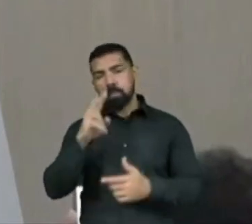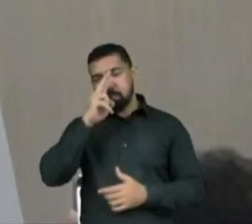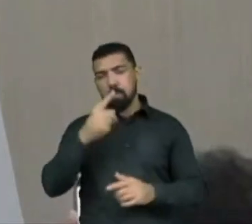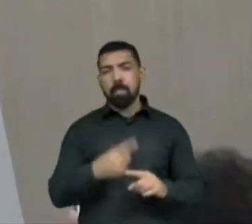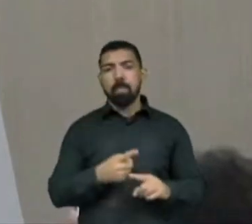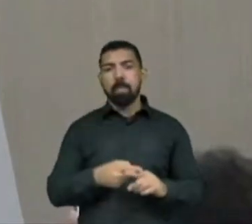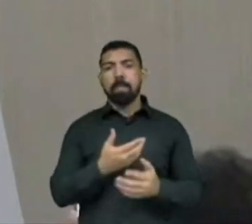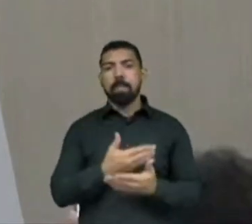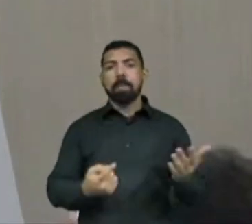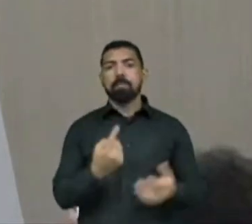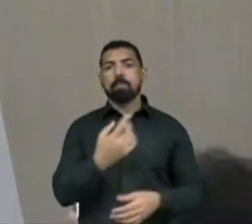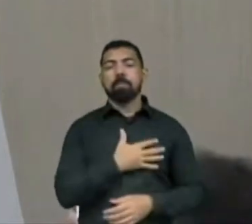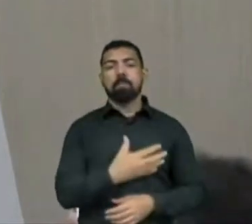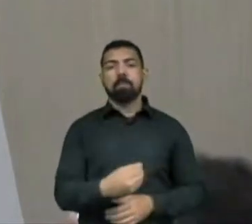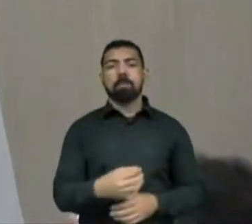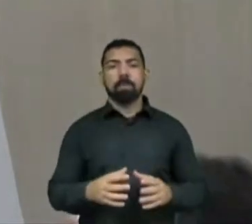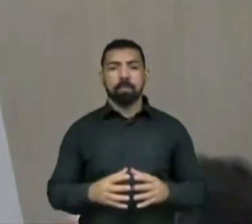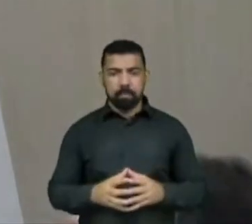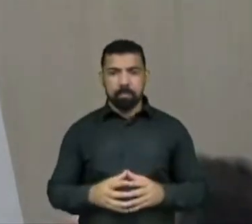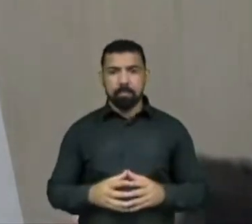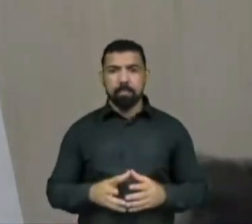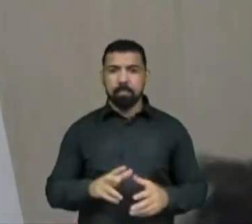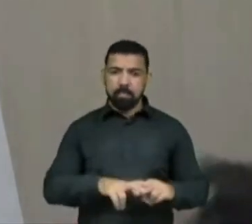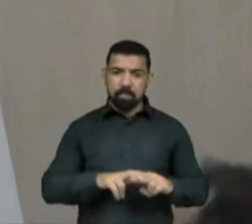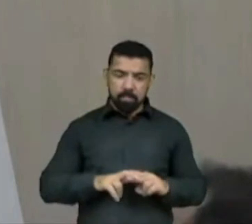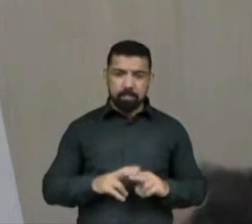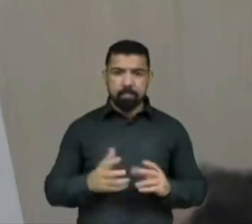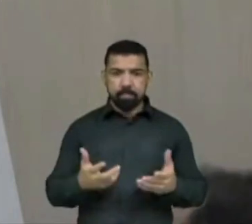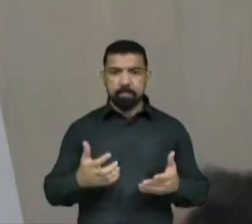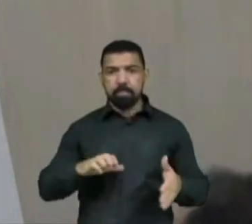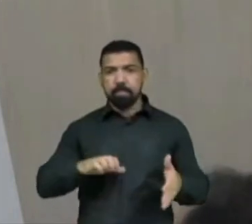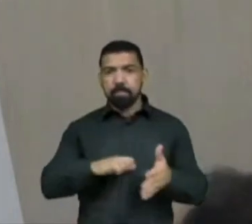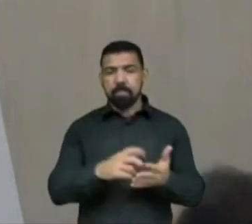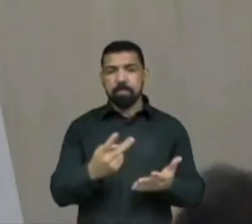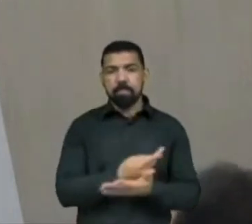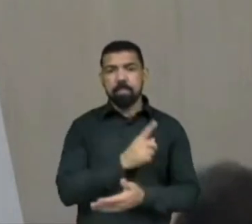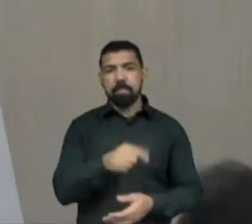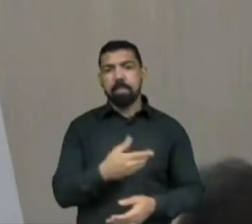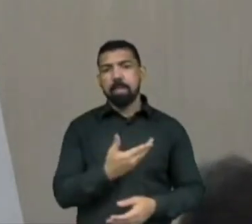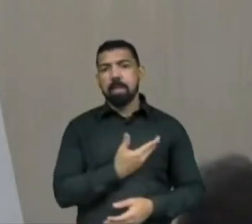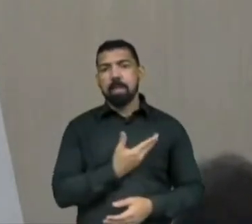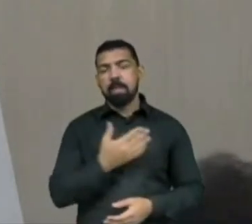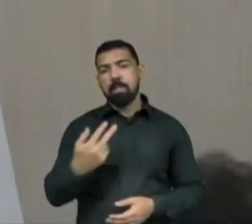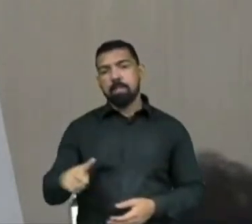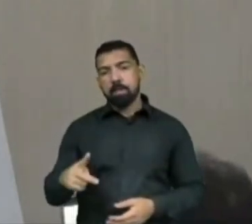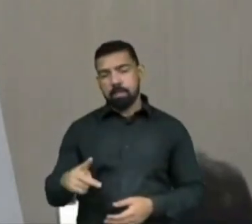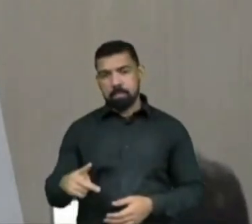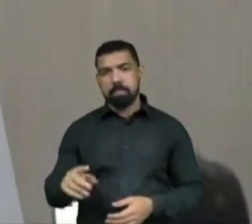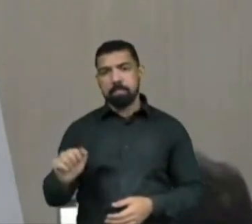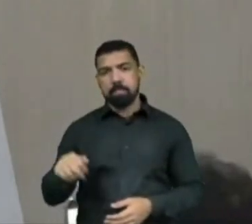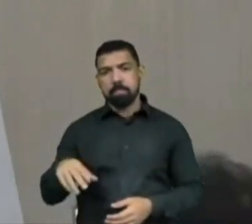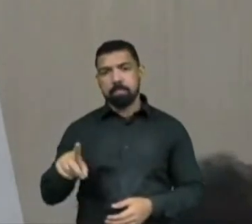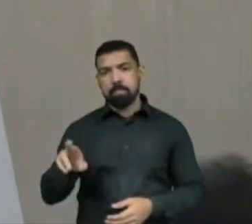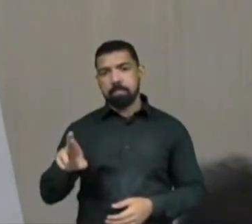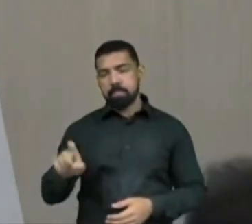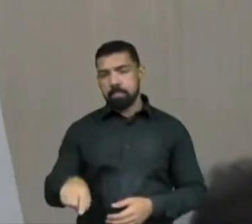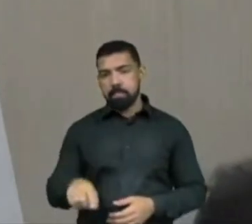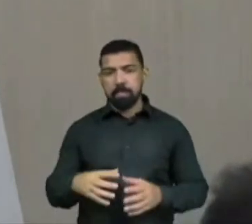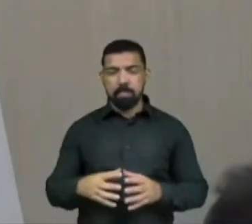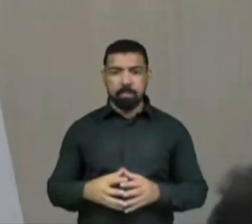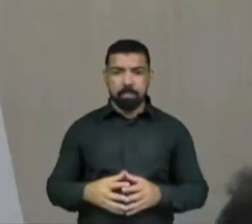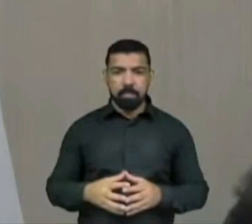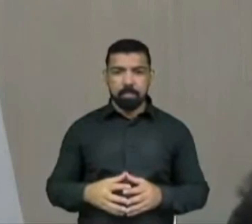um filho de acidente. Foi muito pesado porque era um amigo de André, 2 irmãozinhos. André, sempre Deus